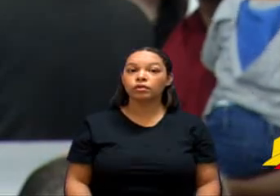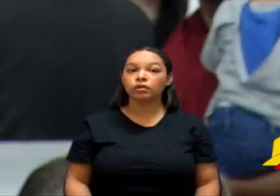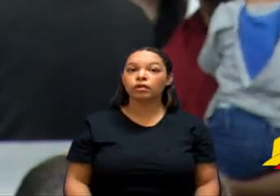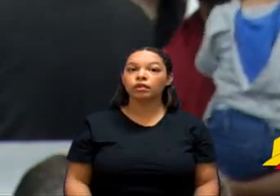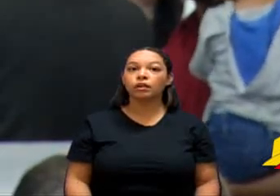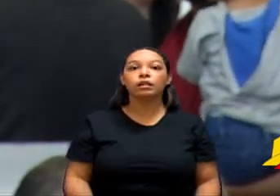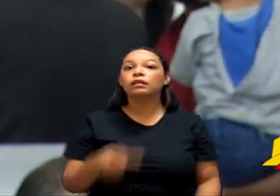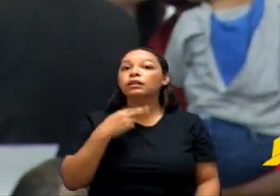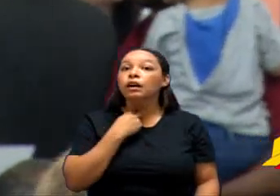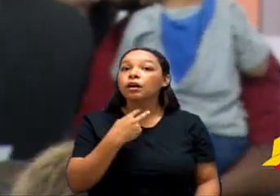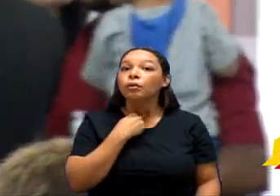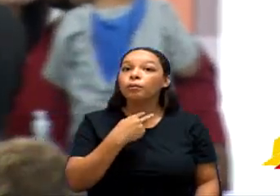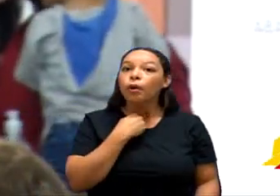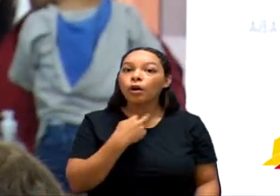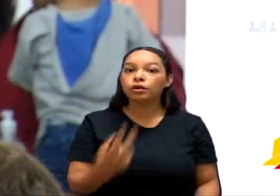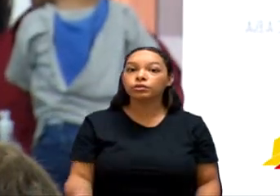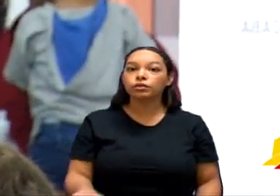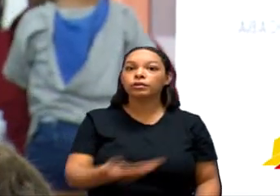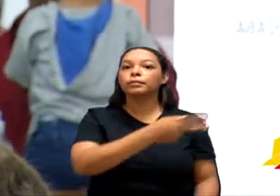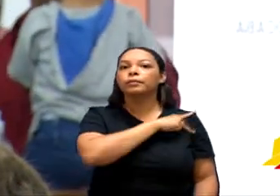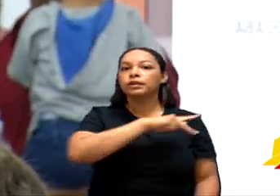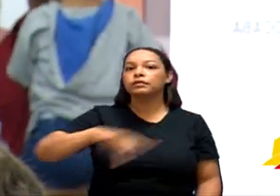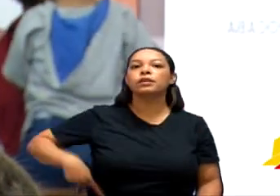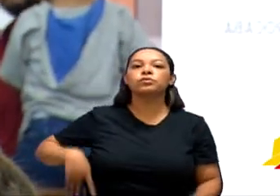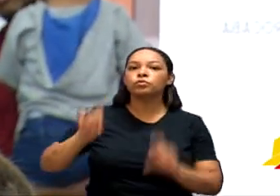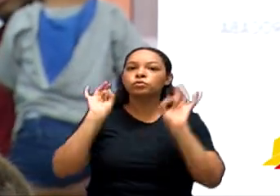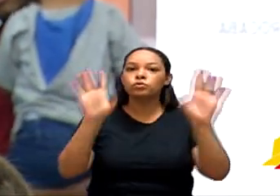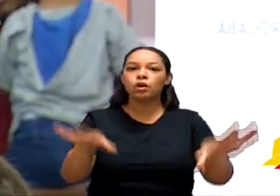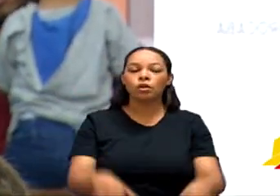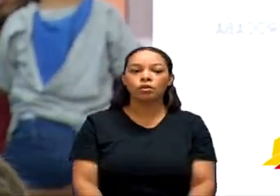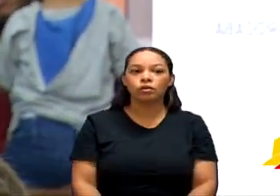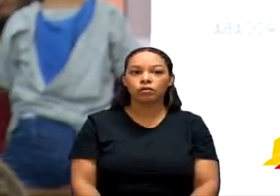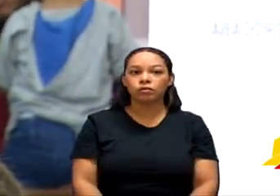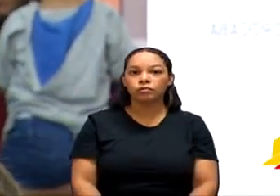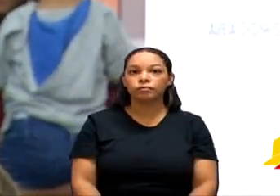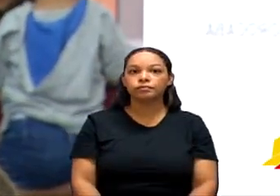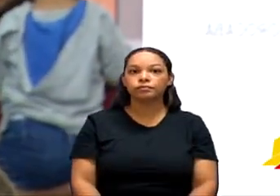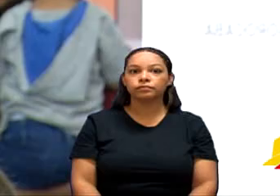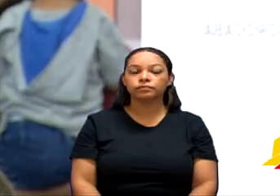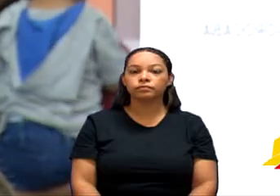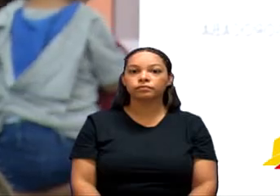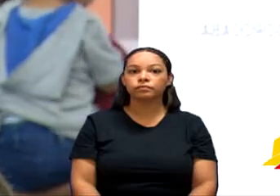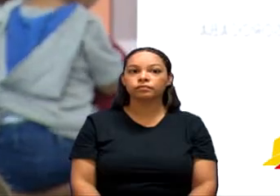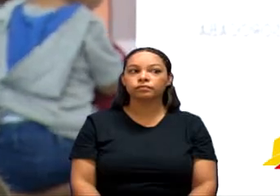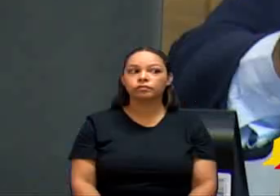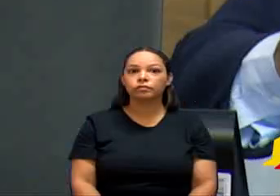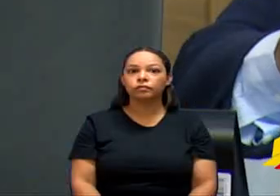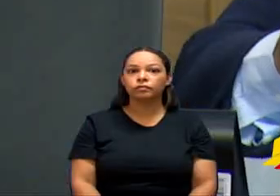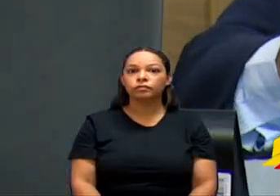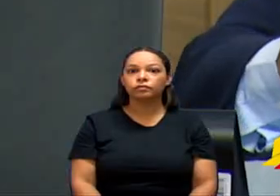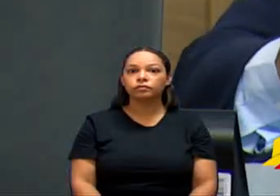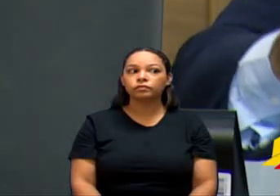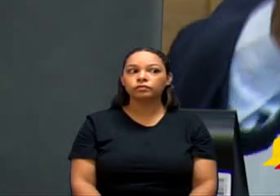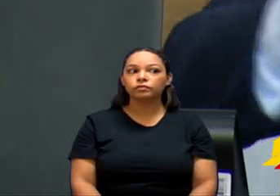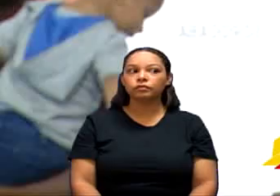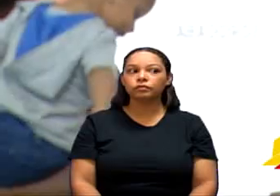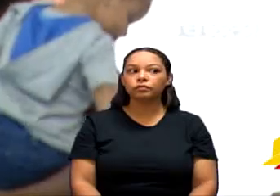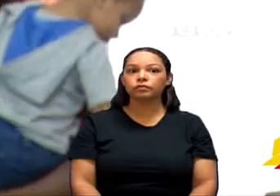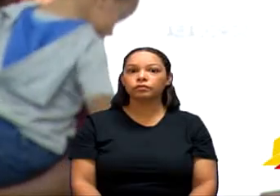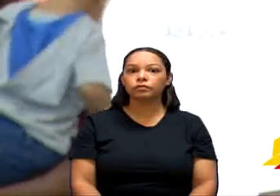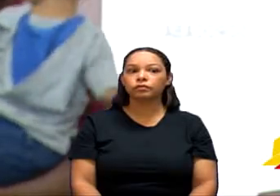que está. É só isso, presidente. Obrigado, vereador. Opa, aqui pode chamar de Claudião, porque você é meu amigo do